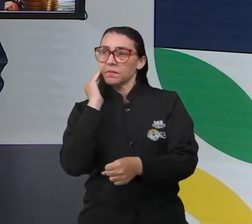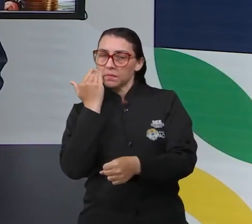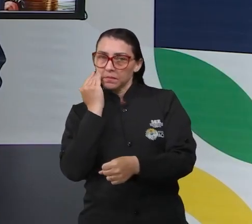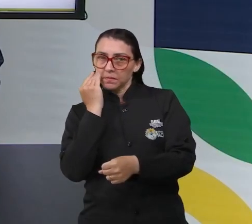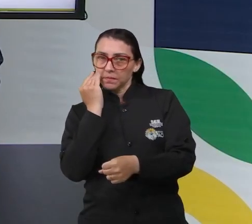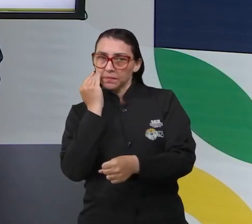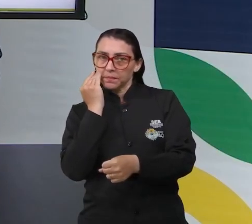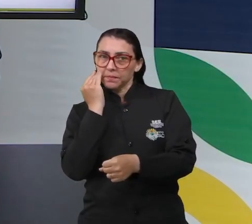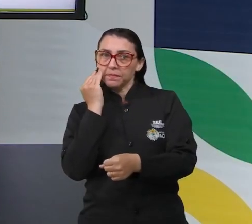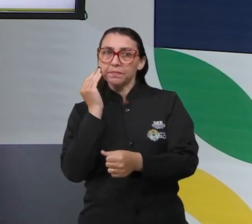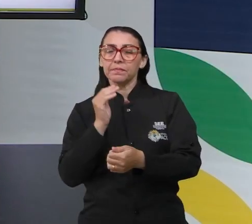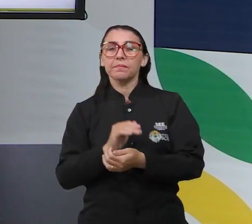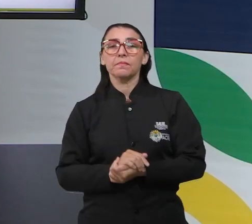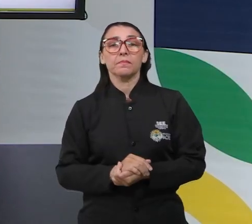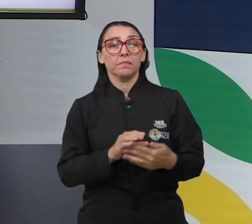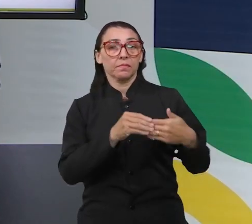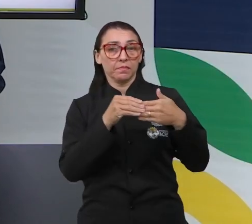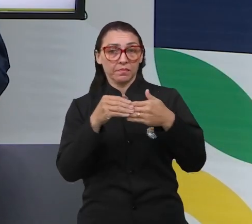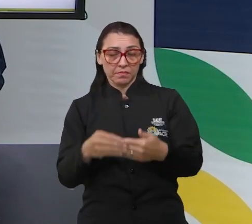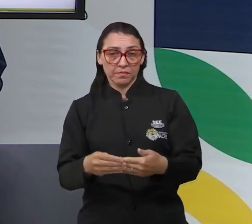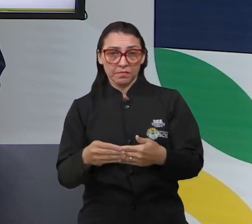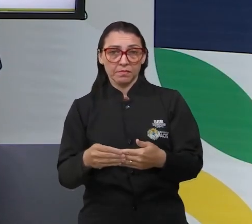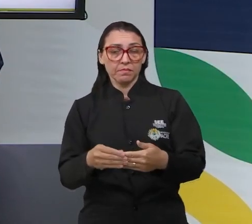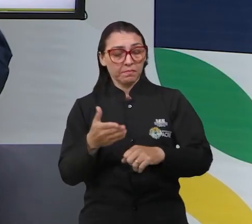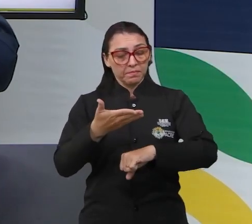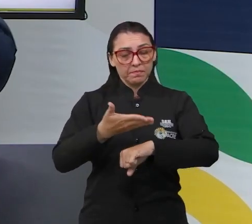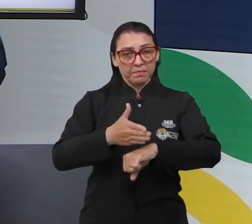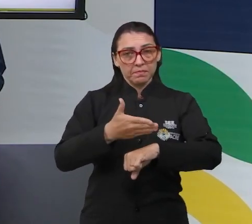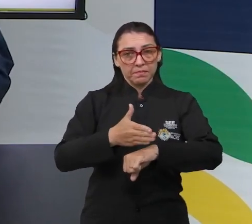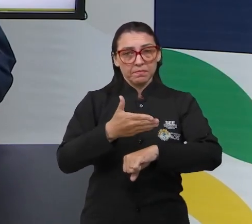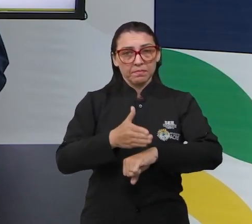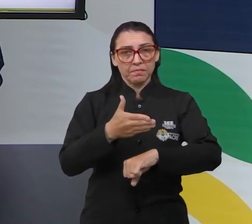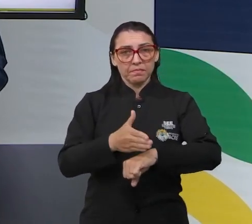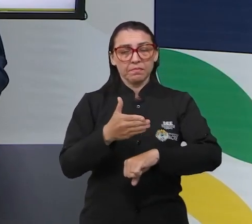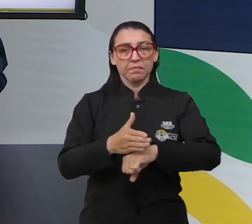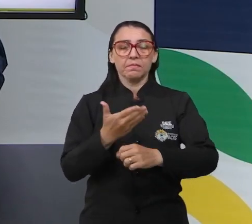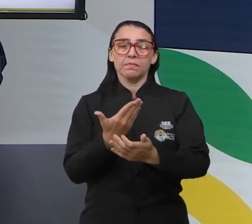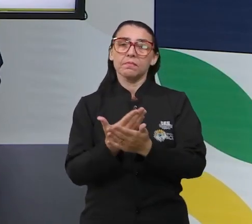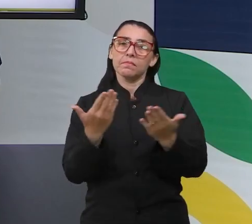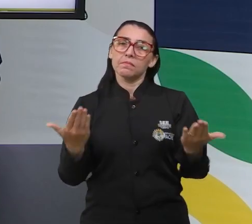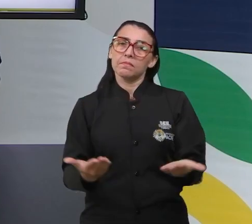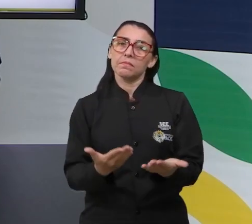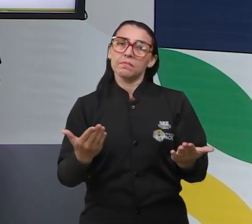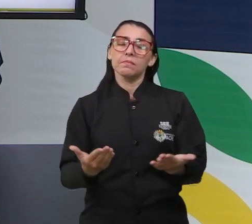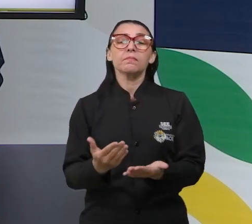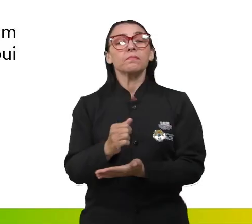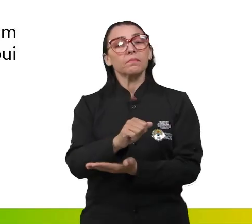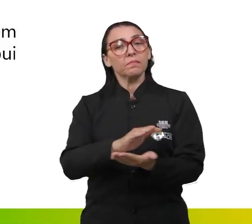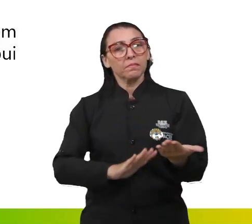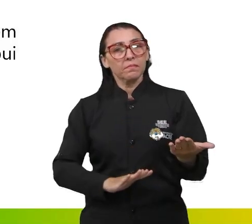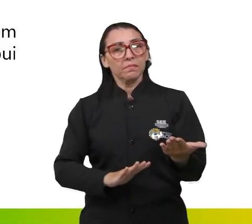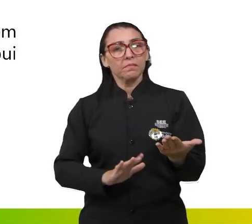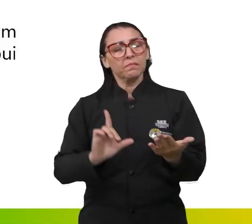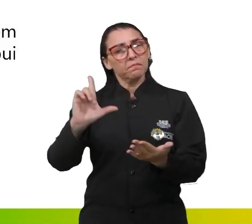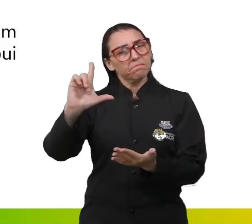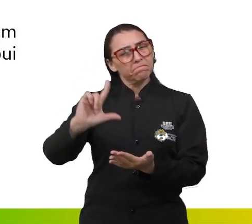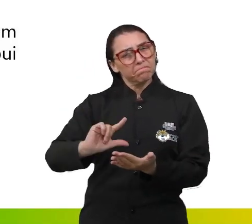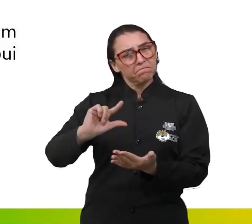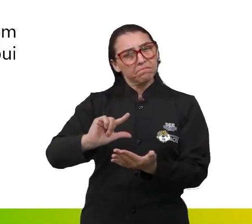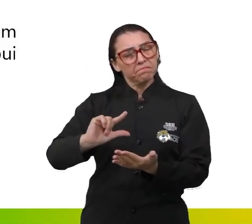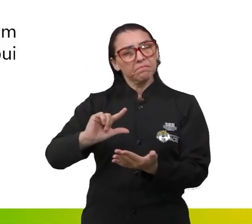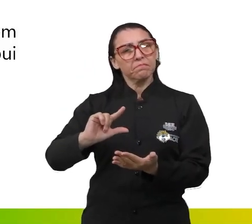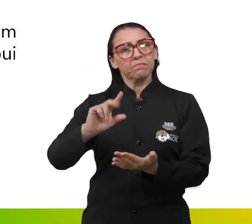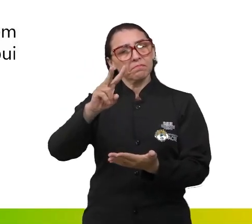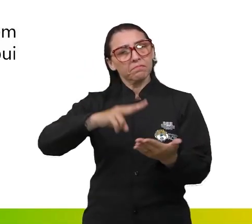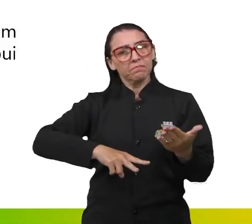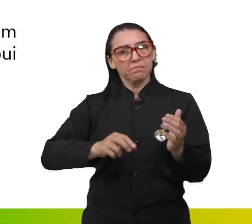compreendido, tá? Eu trouxe aqui para a gente treinar um pouco da nossa aula de hoje, trouxe uma atividade pequenininha e nós